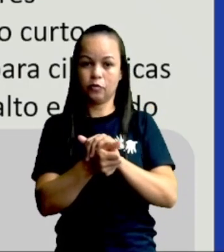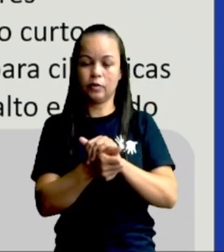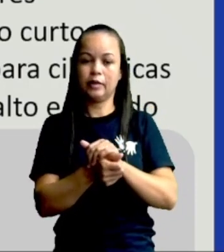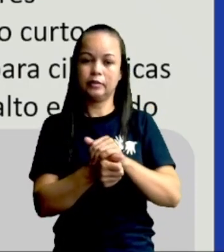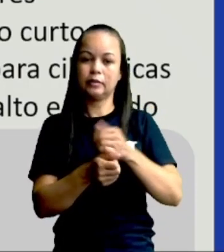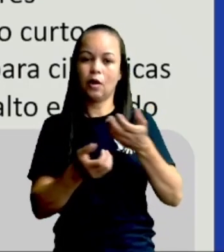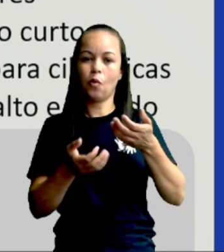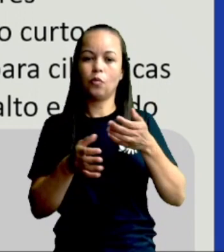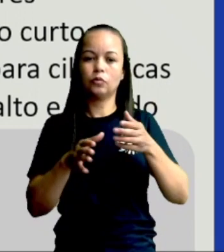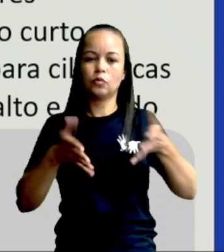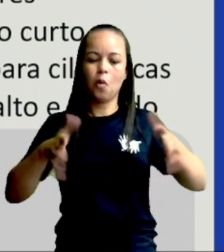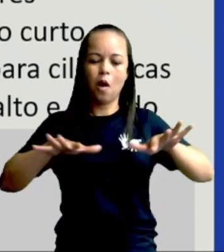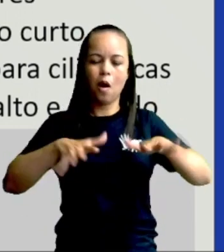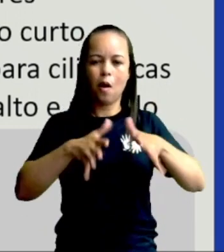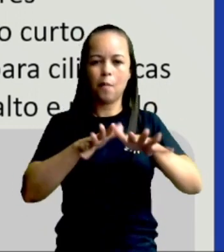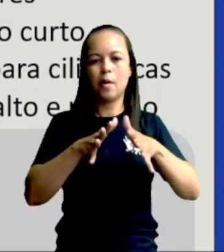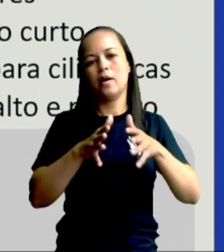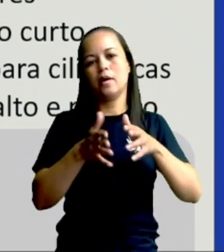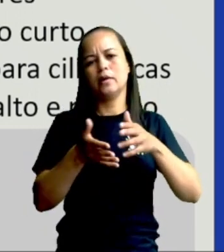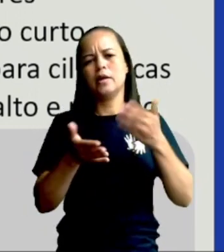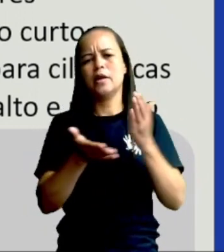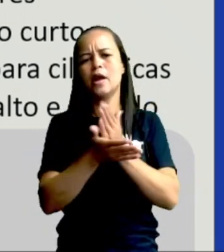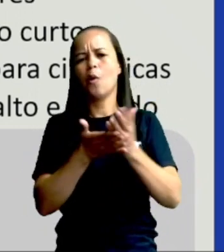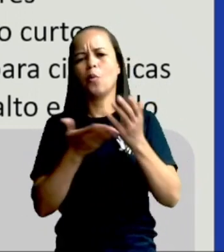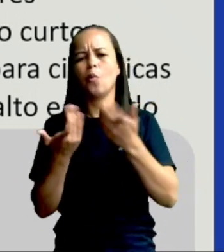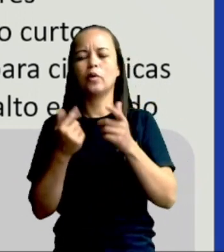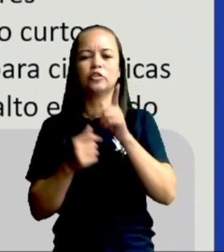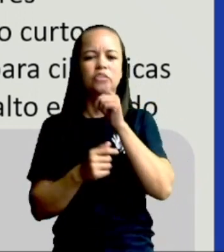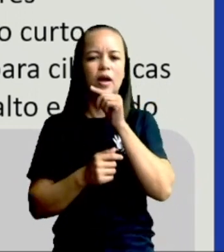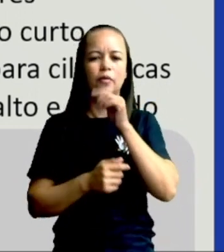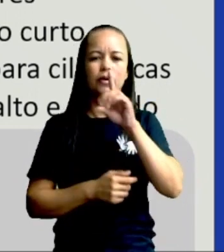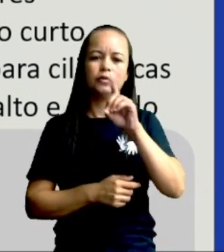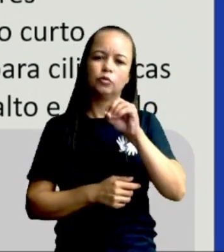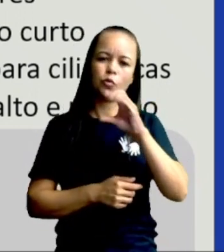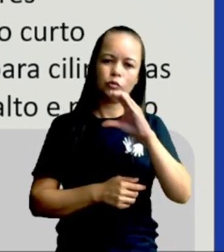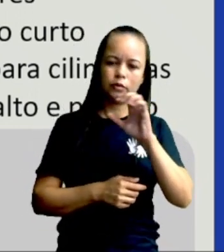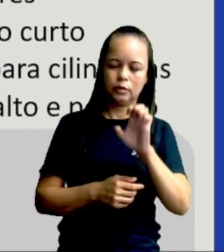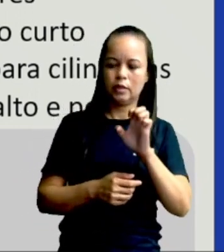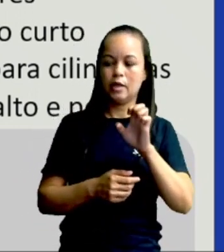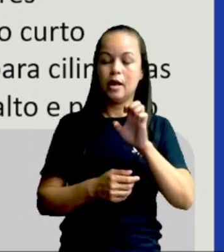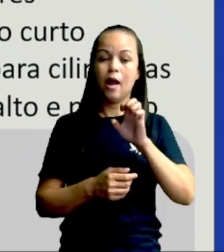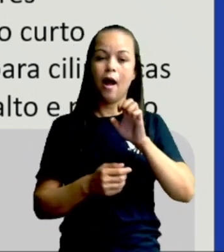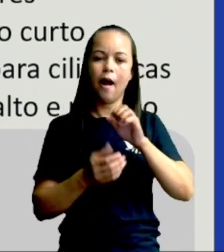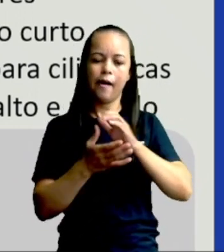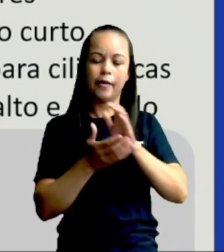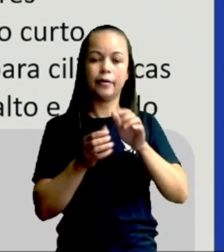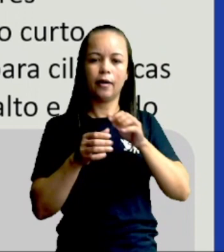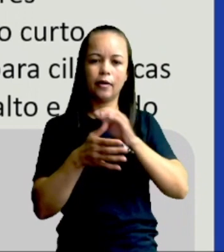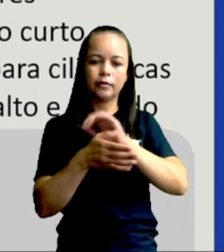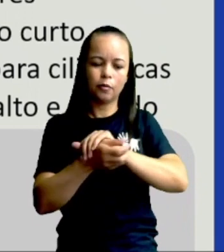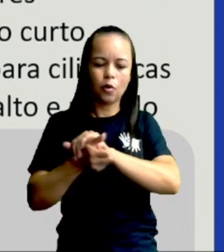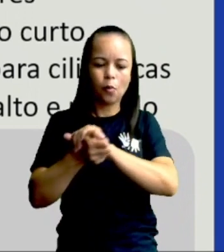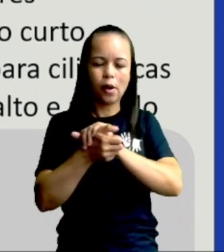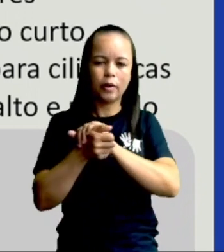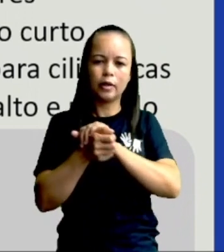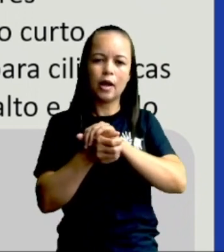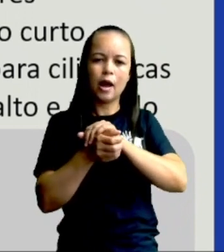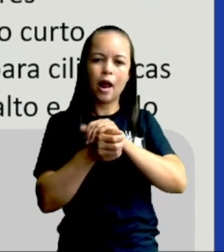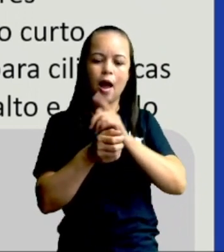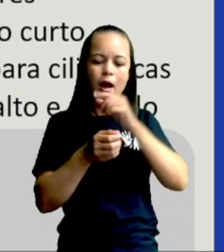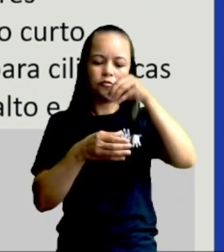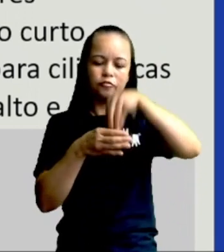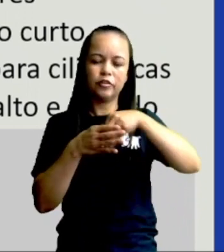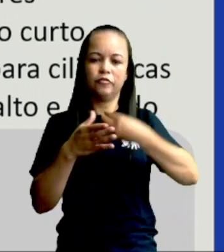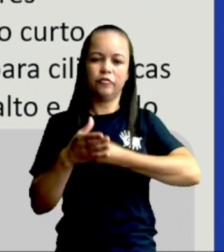maioria marinhas e algumas espécies de água doce. E elas só saem da água para pôr seus ovos. Elas possuem